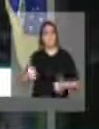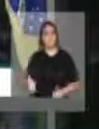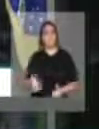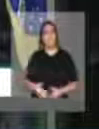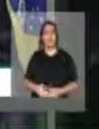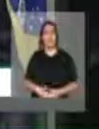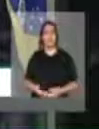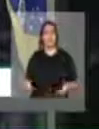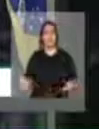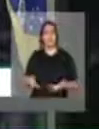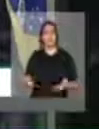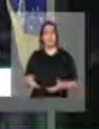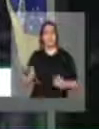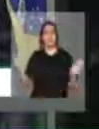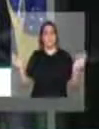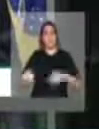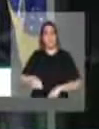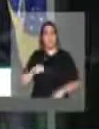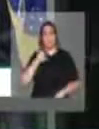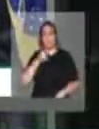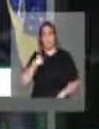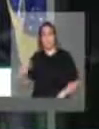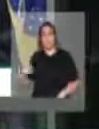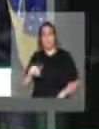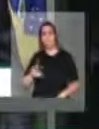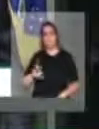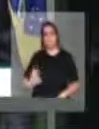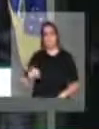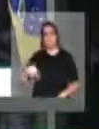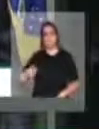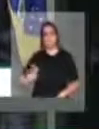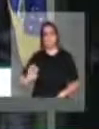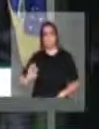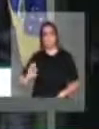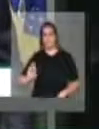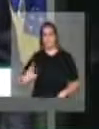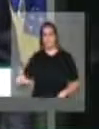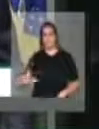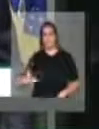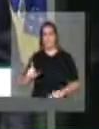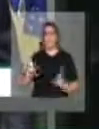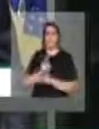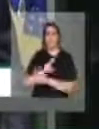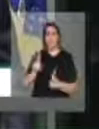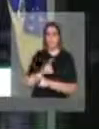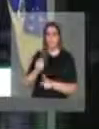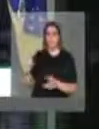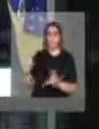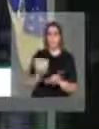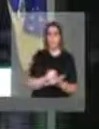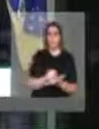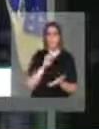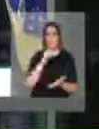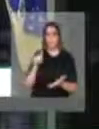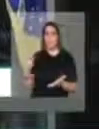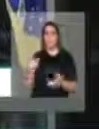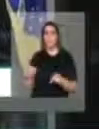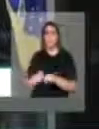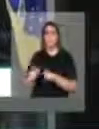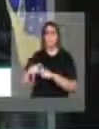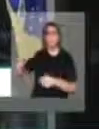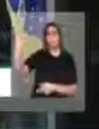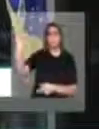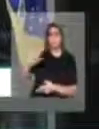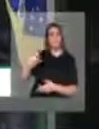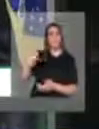hoje o potencial que nós temos da energia renovável, da eólica e da energia solar. E nós que